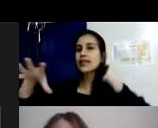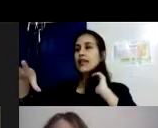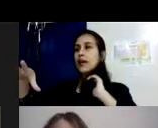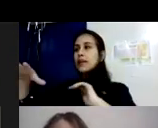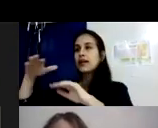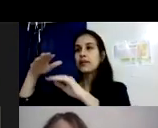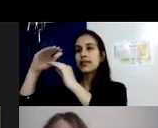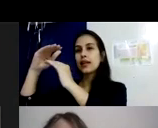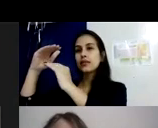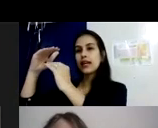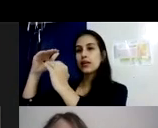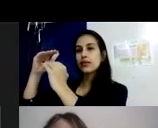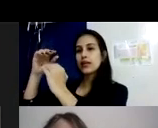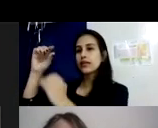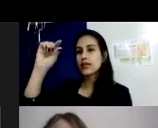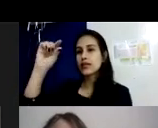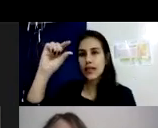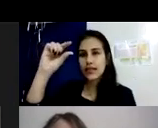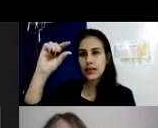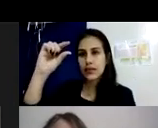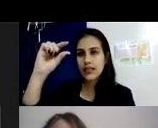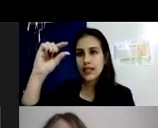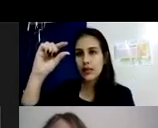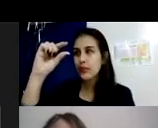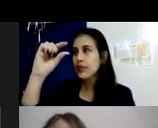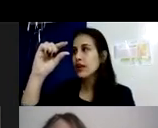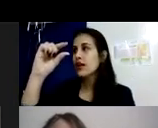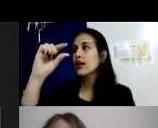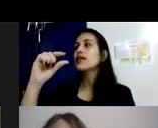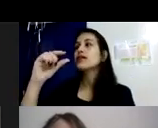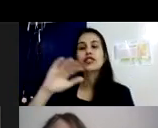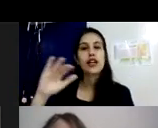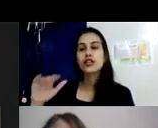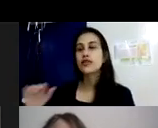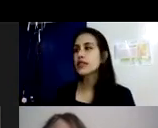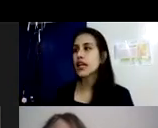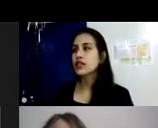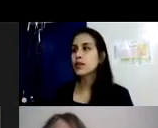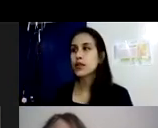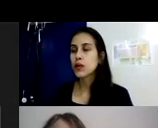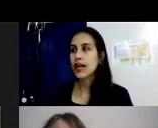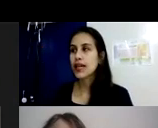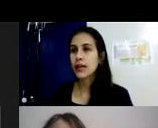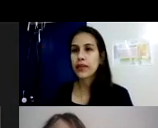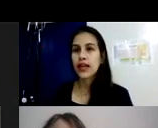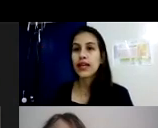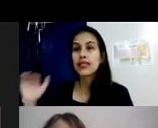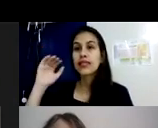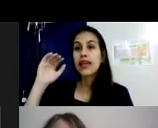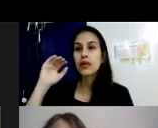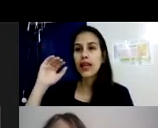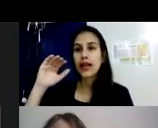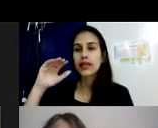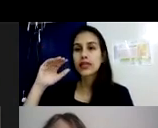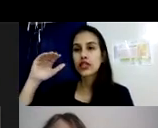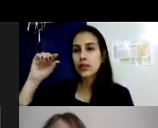casa inteira plana, mas tem um degrauzinho, às vezes desse tamanhozinho, já é suficiente para a pessoa cair. Se